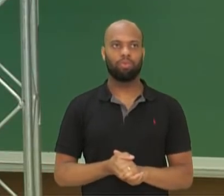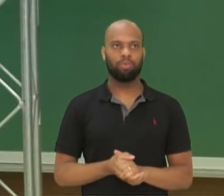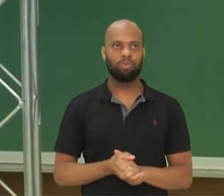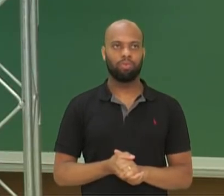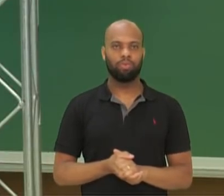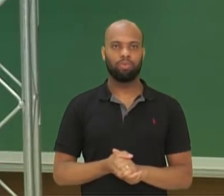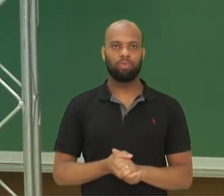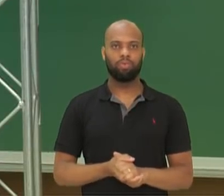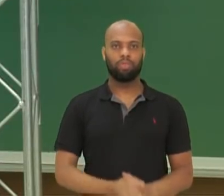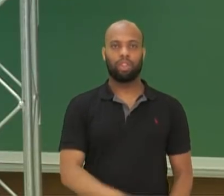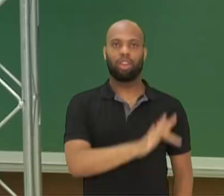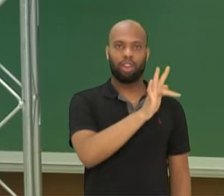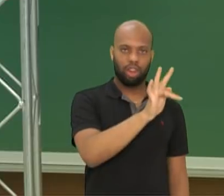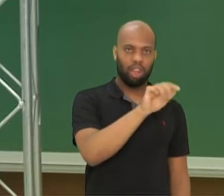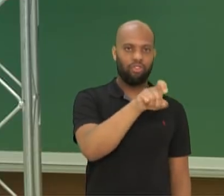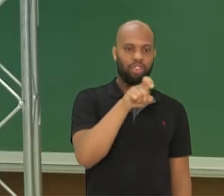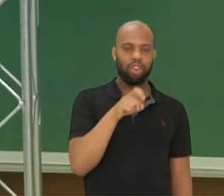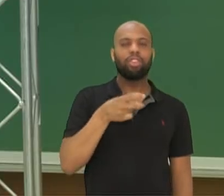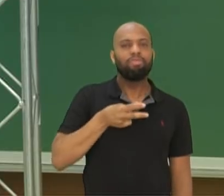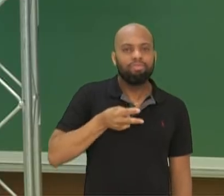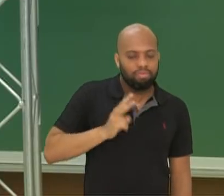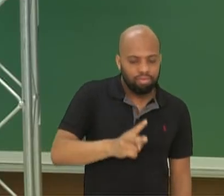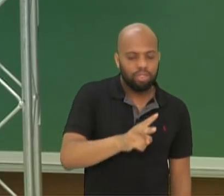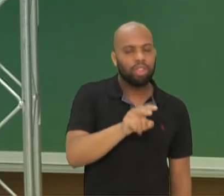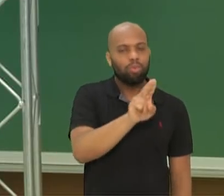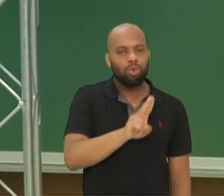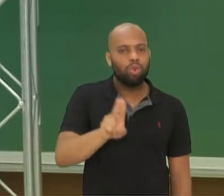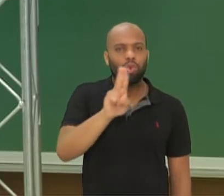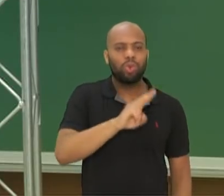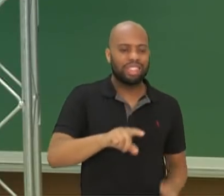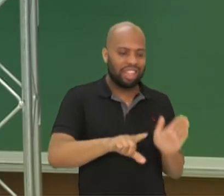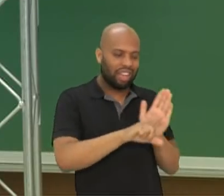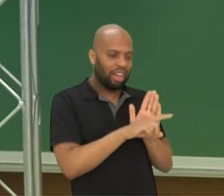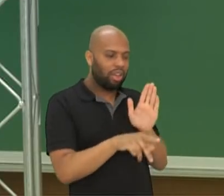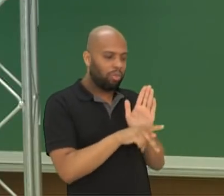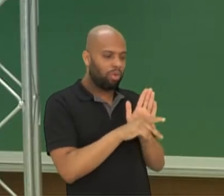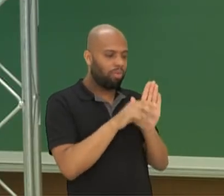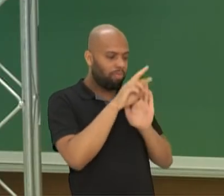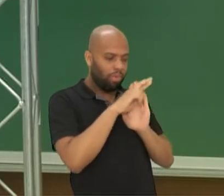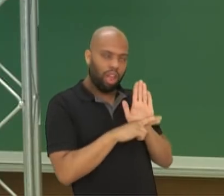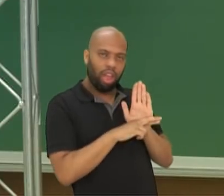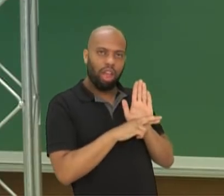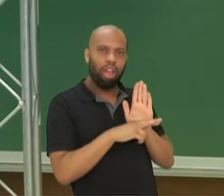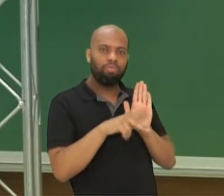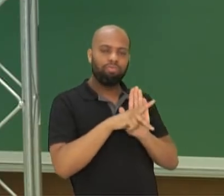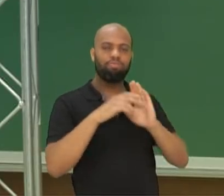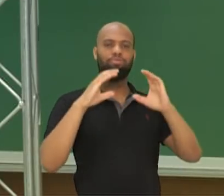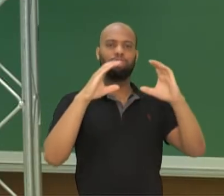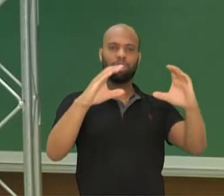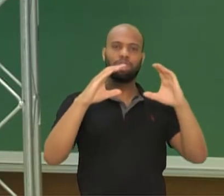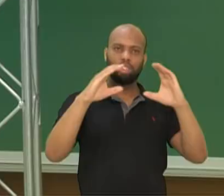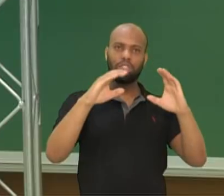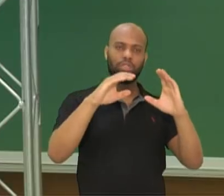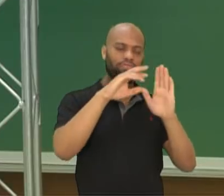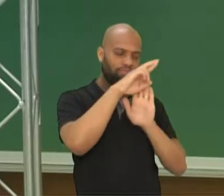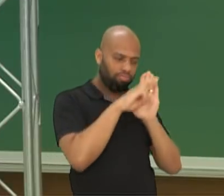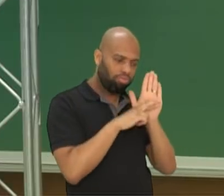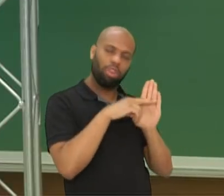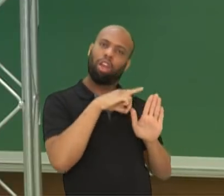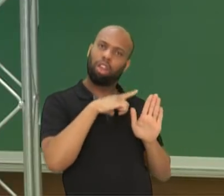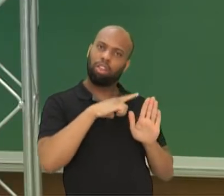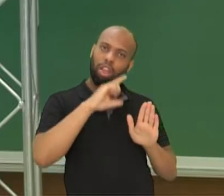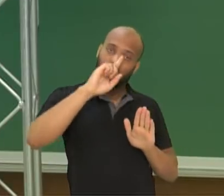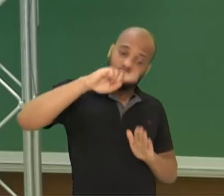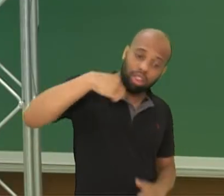F de x, gente, sempre escreva a lei de formação primeiro, facilita, sempre escreva a função dada